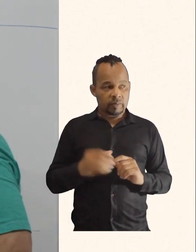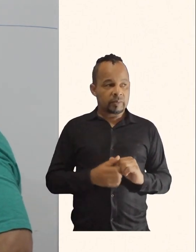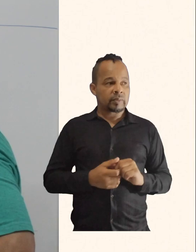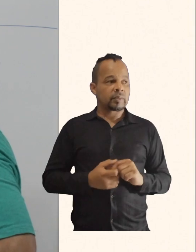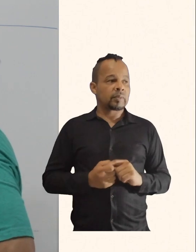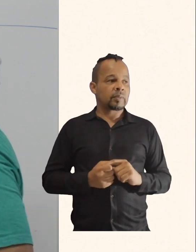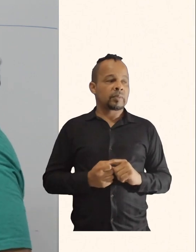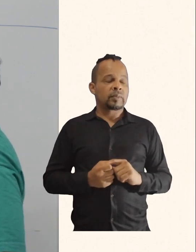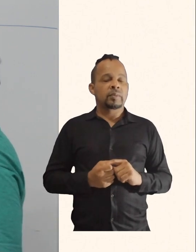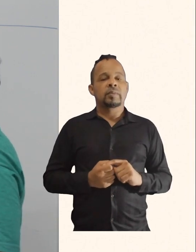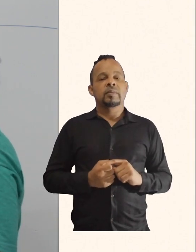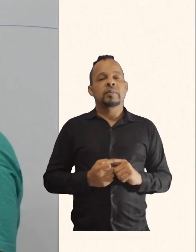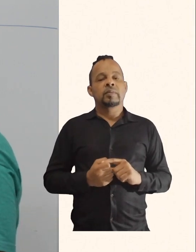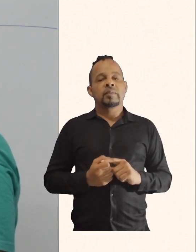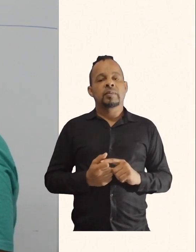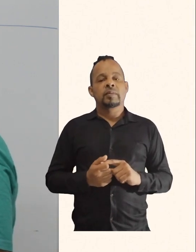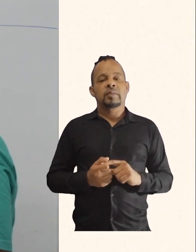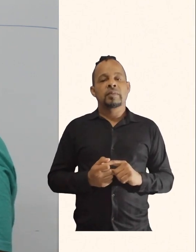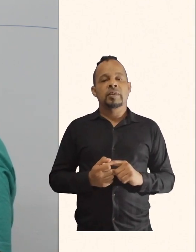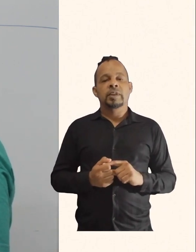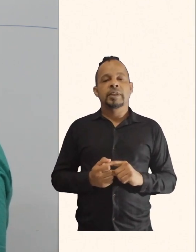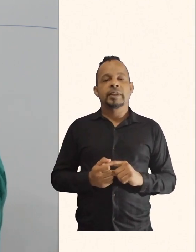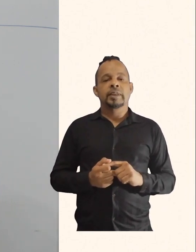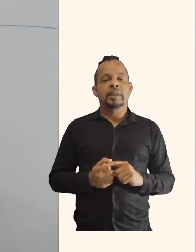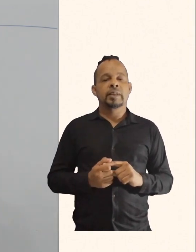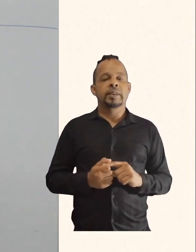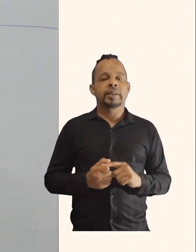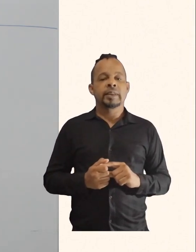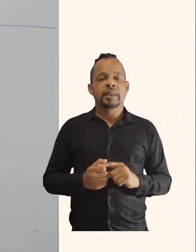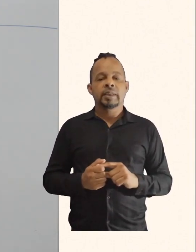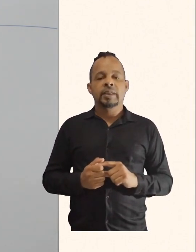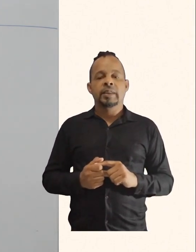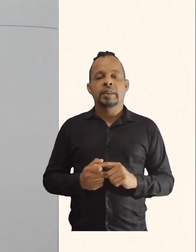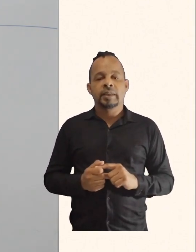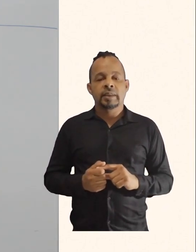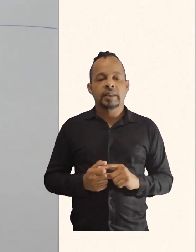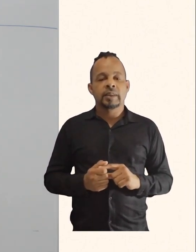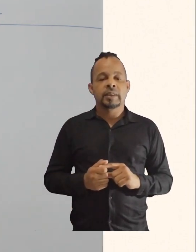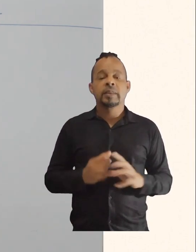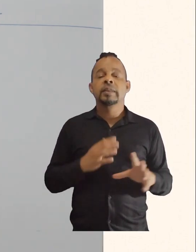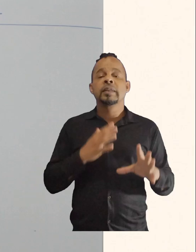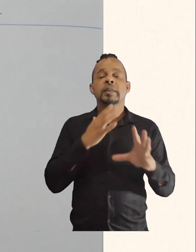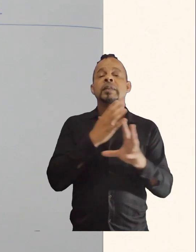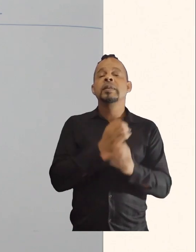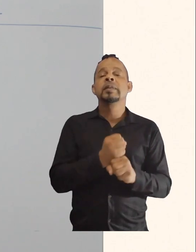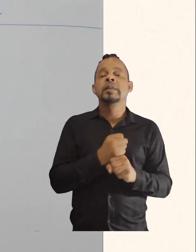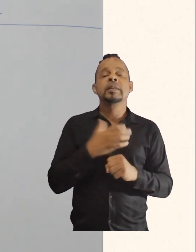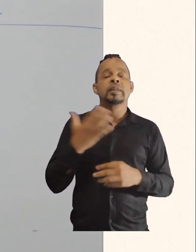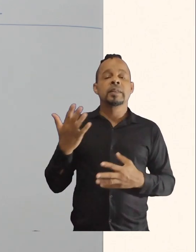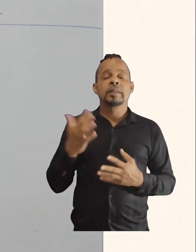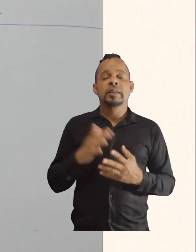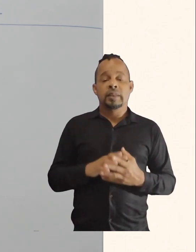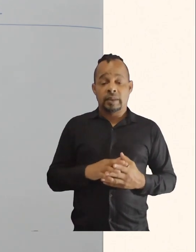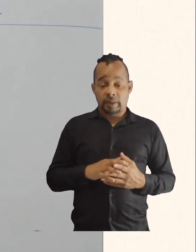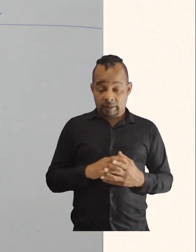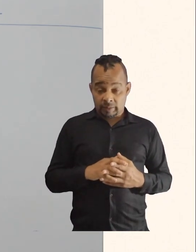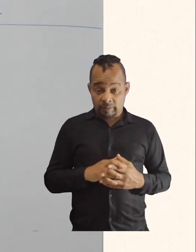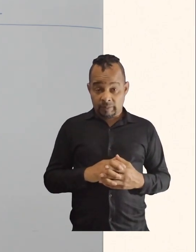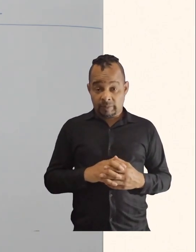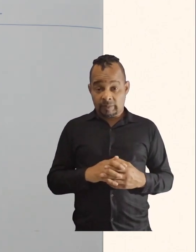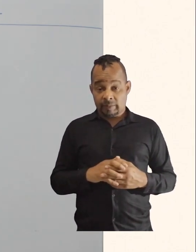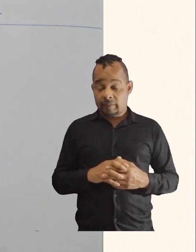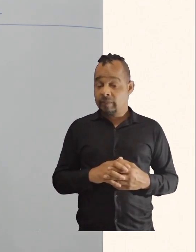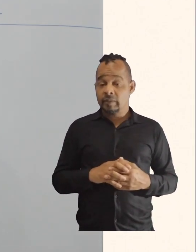Bacana? Muito bem. Bom, vamos fazer então quem é ΔUA mais ΔUB.